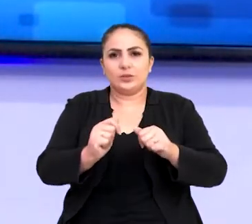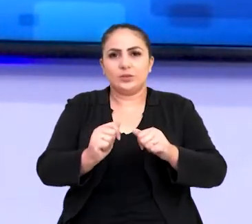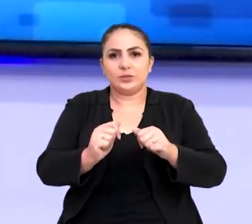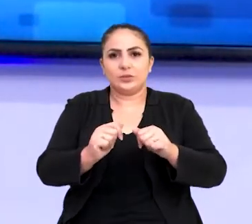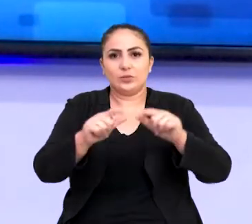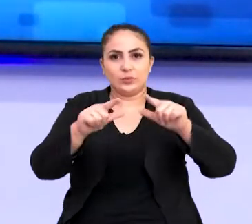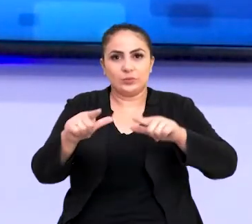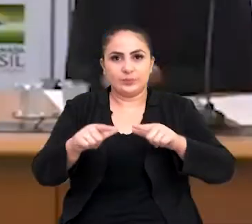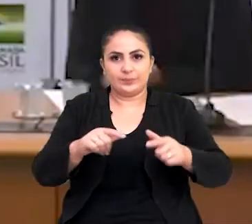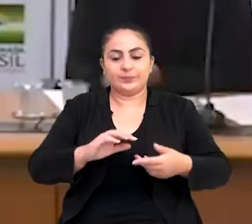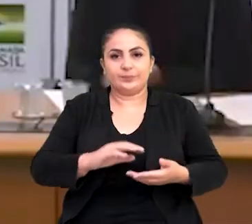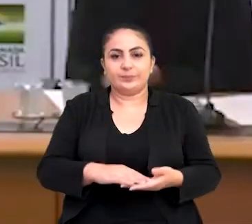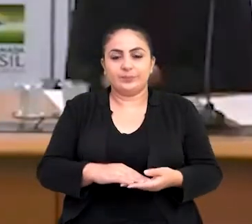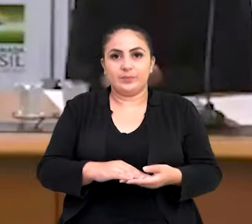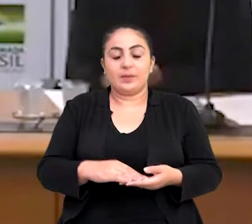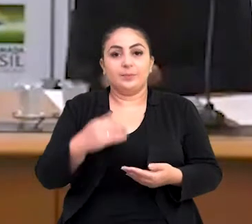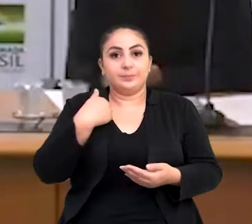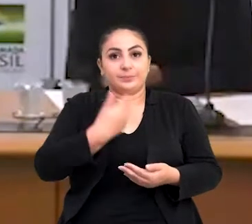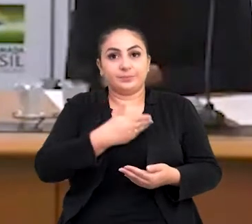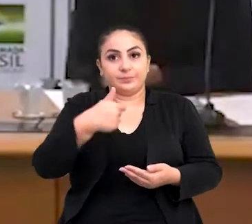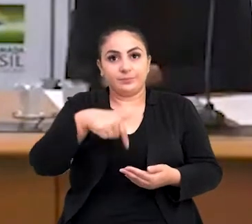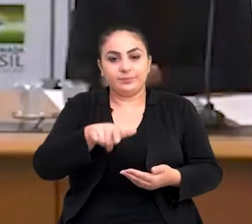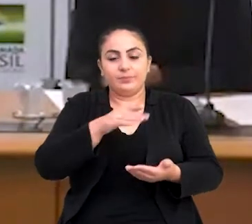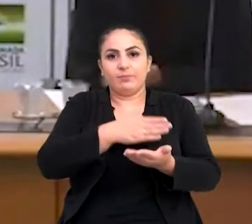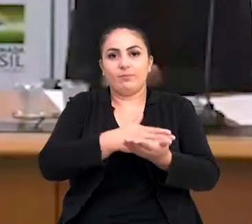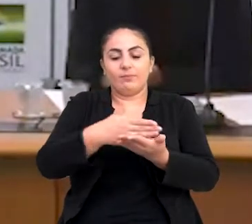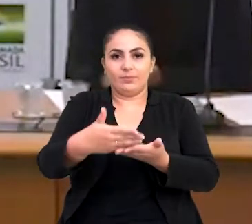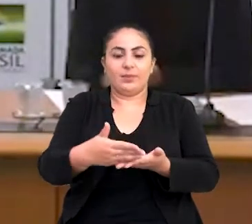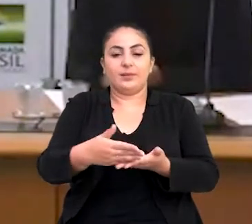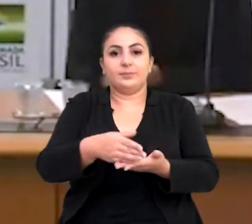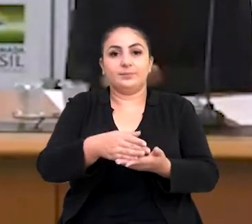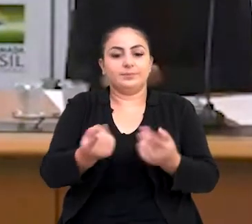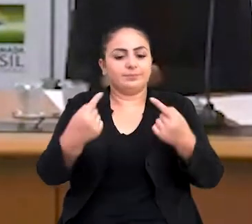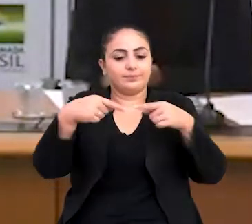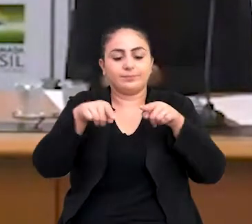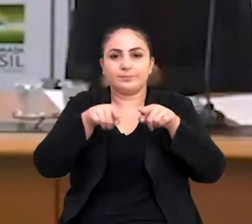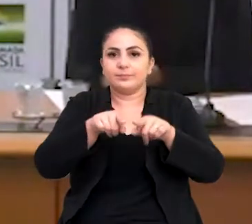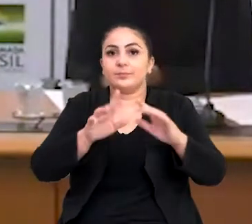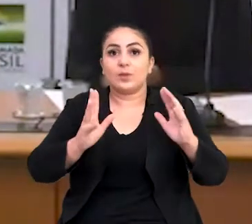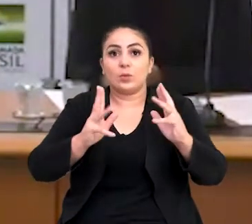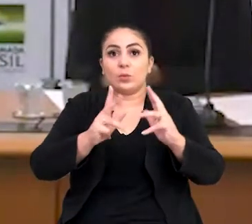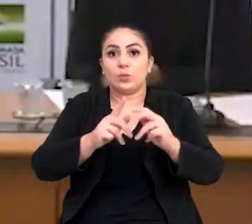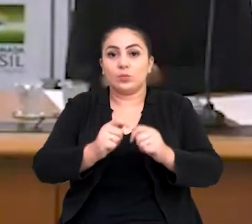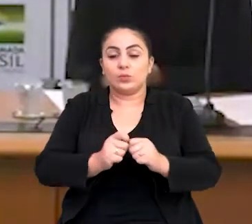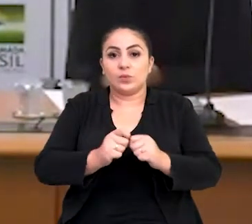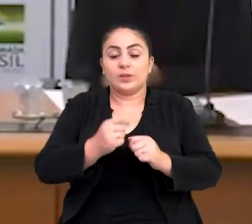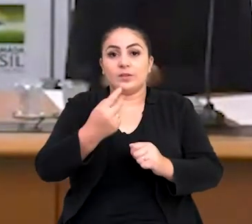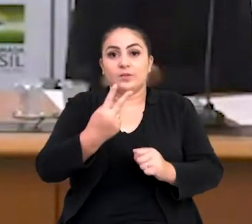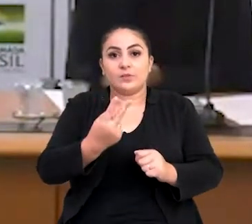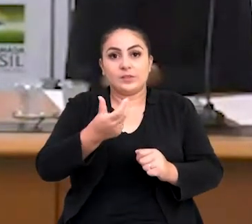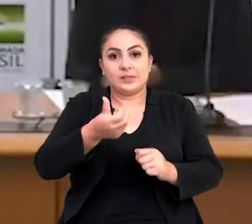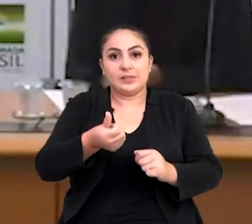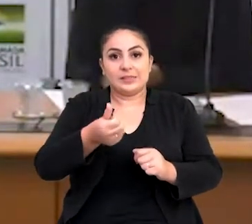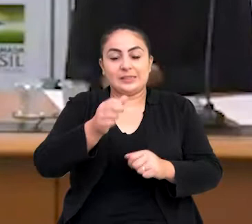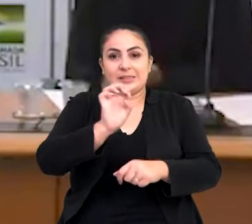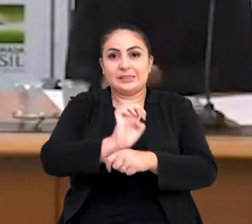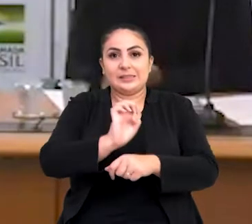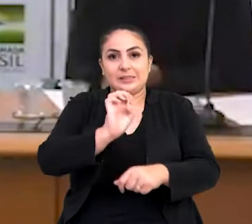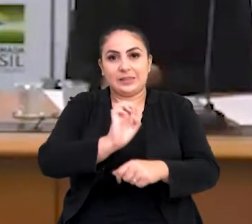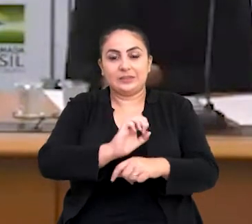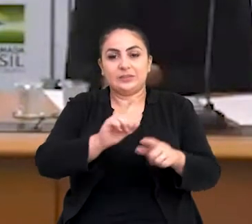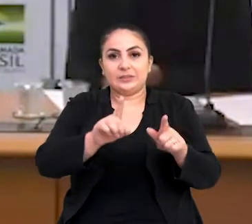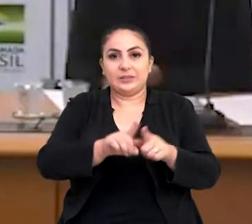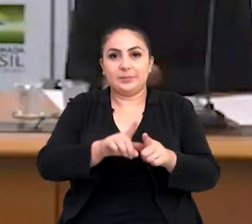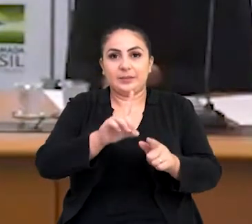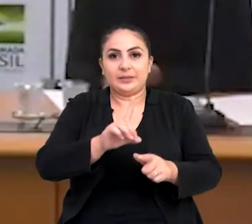as capitais. E nós iremos iniciar a vacinação simultaneamente nos 26 estados